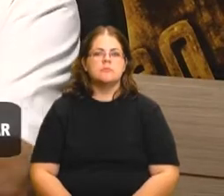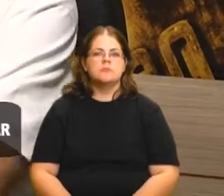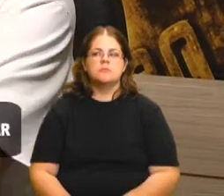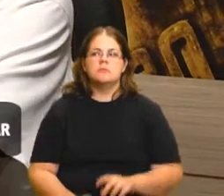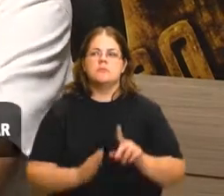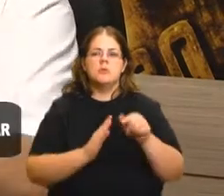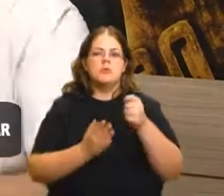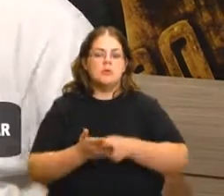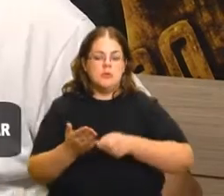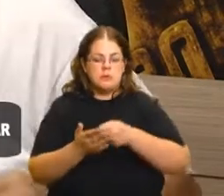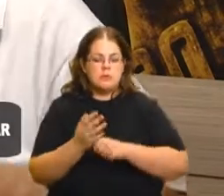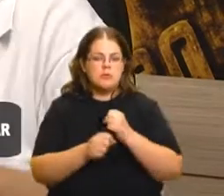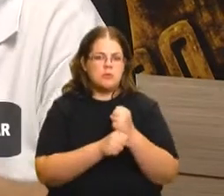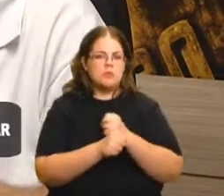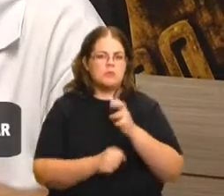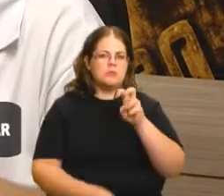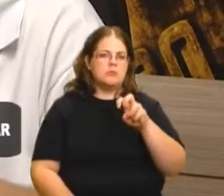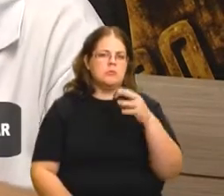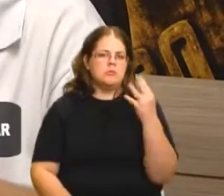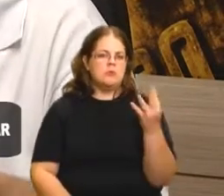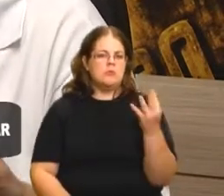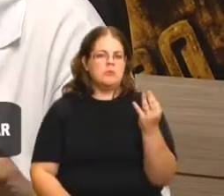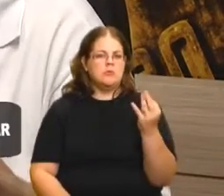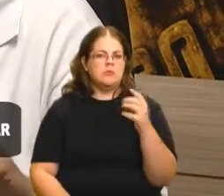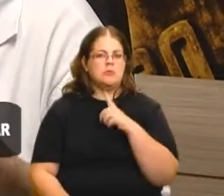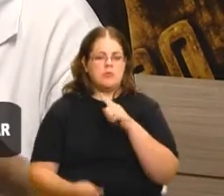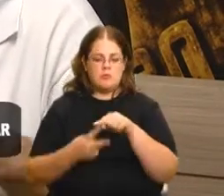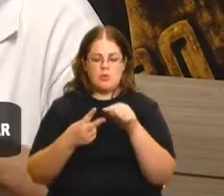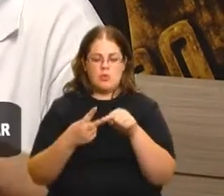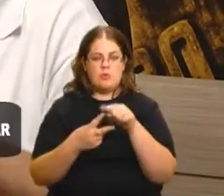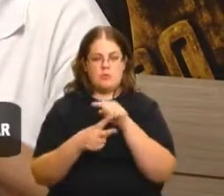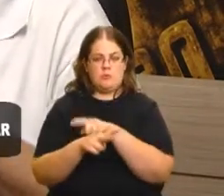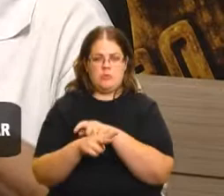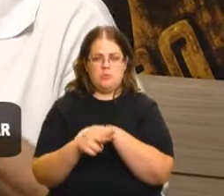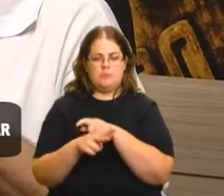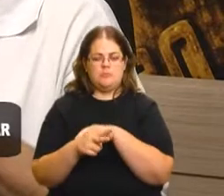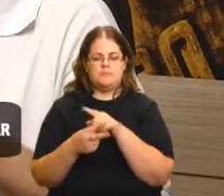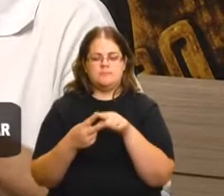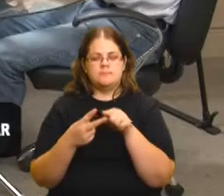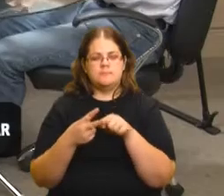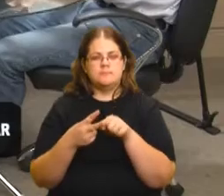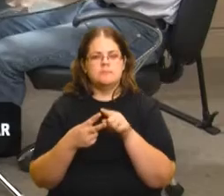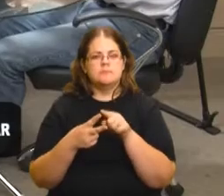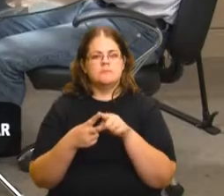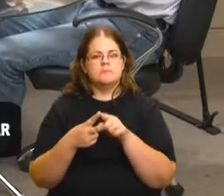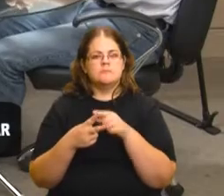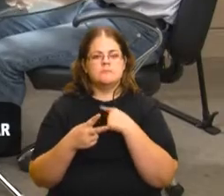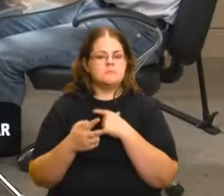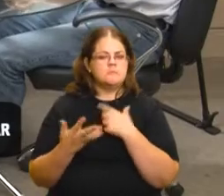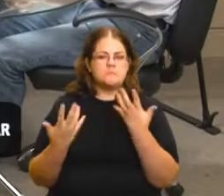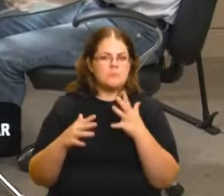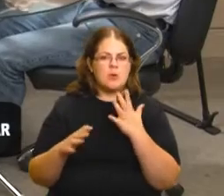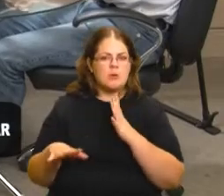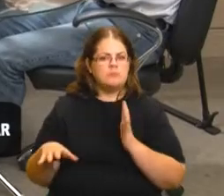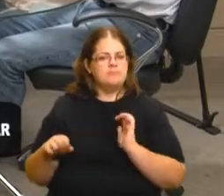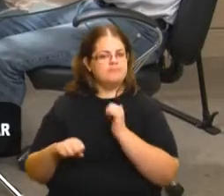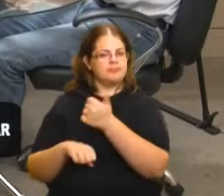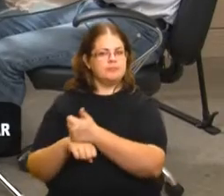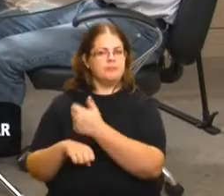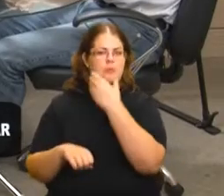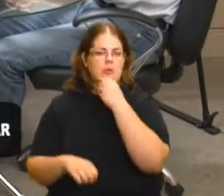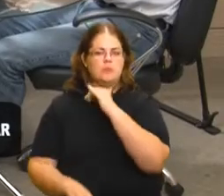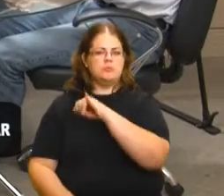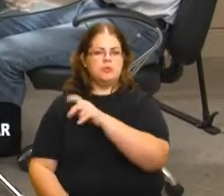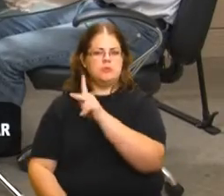E até a primeira tentativa justamente em 54. Há duas tentativas uma